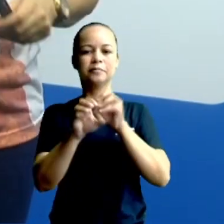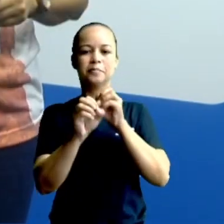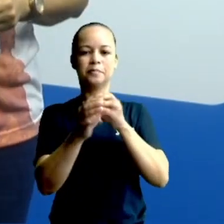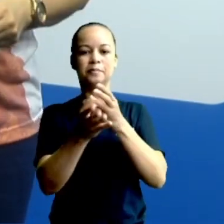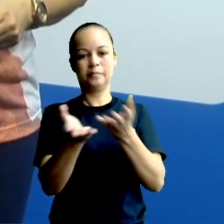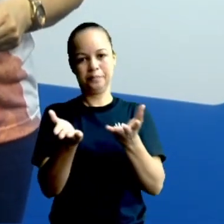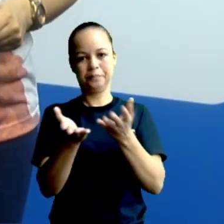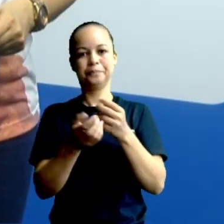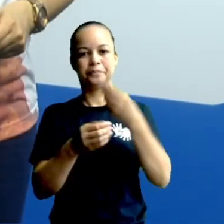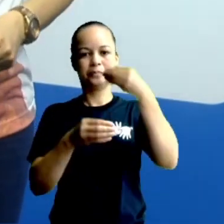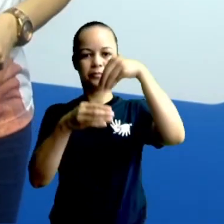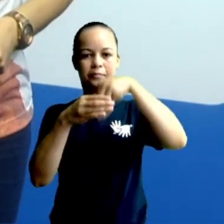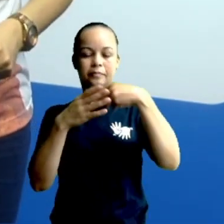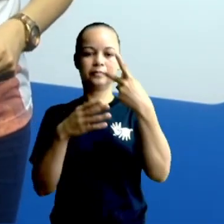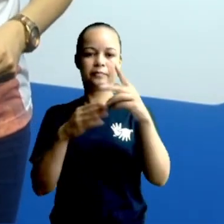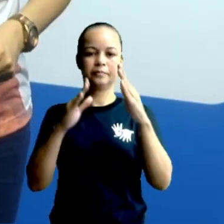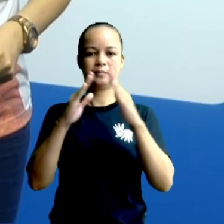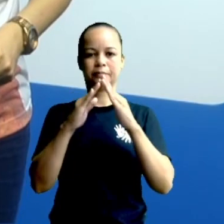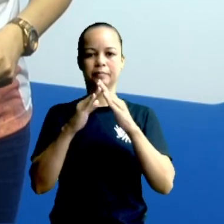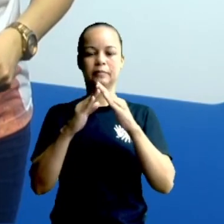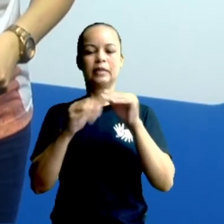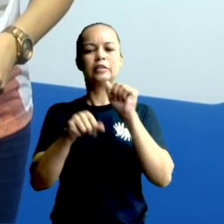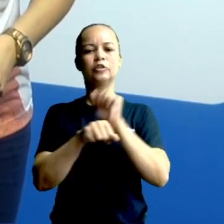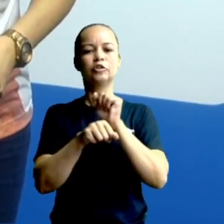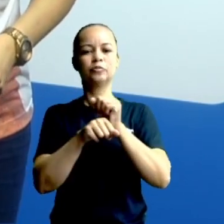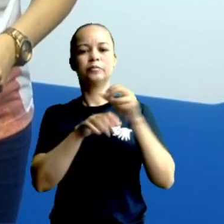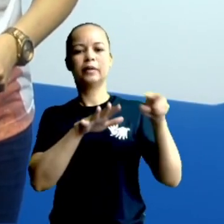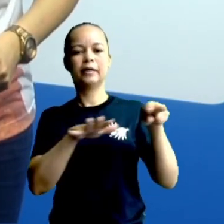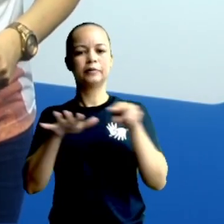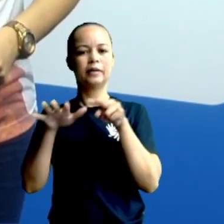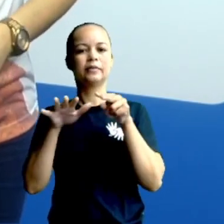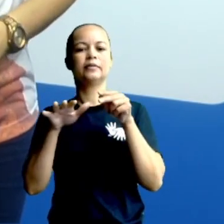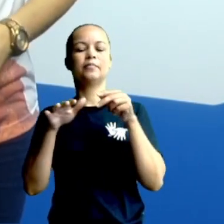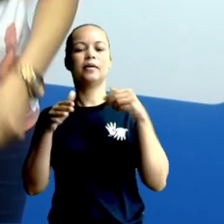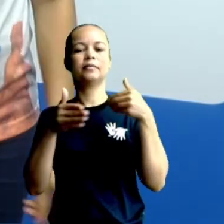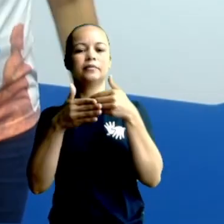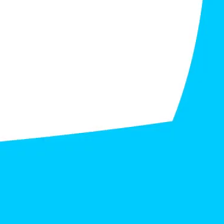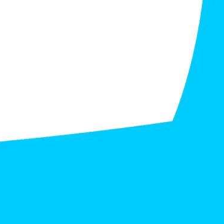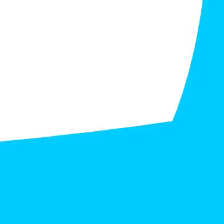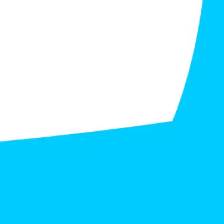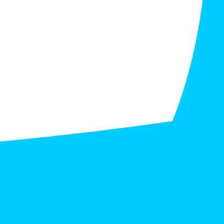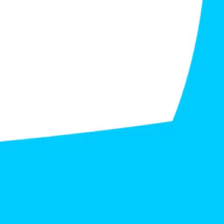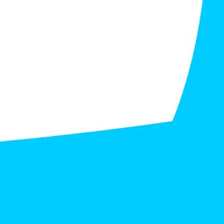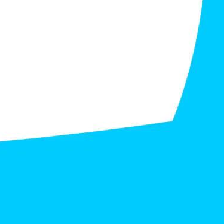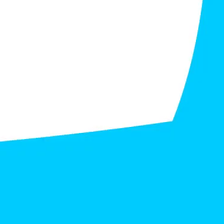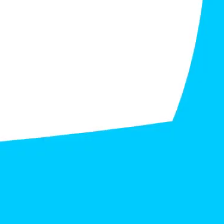da sua casinha. Então, te espero na próxima terça. Até lá!